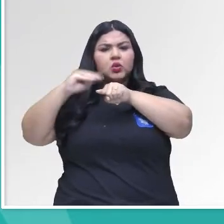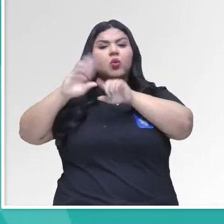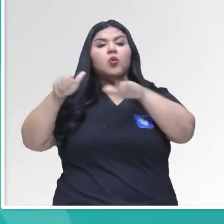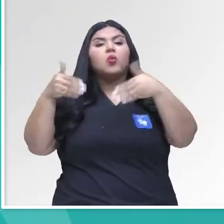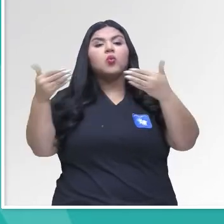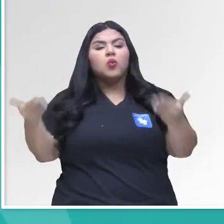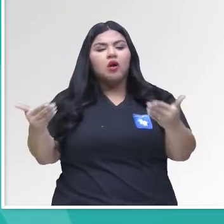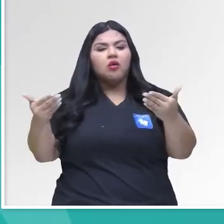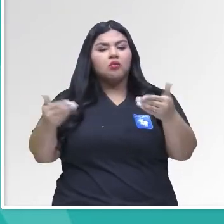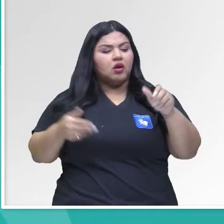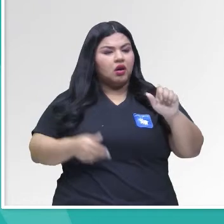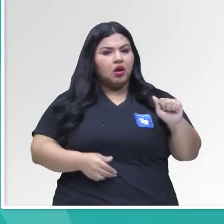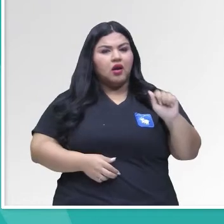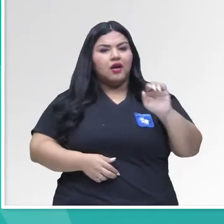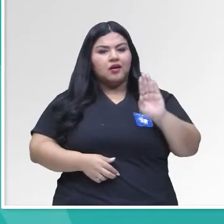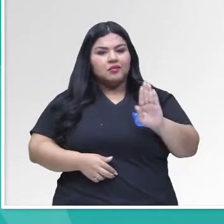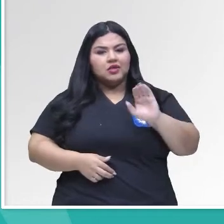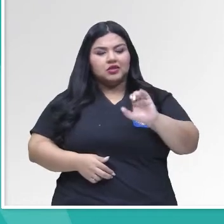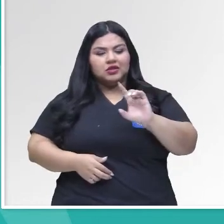Analisa.